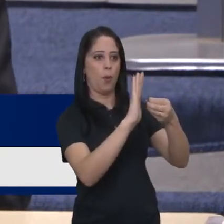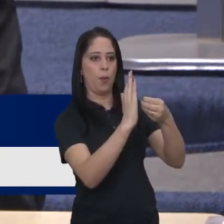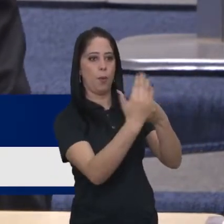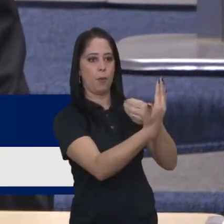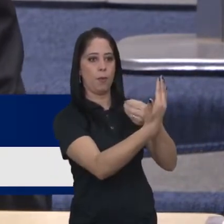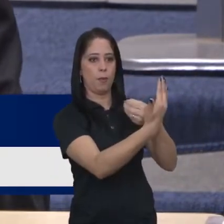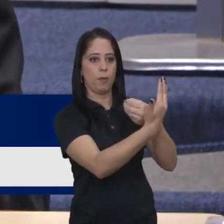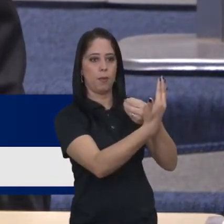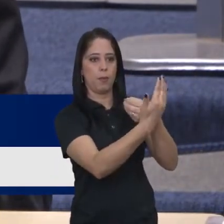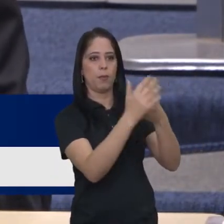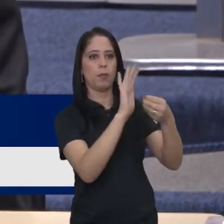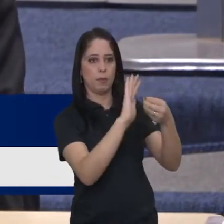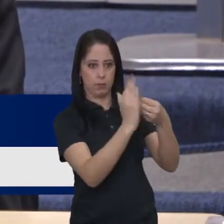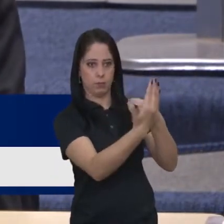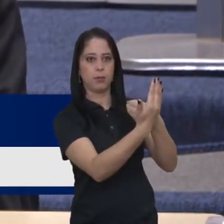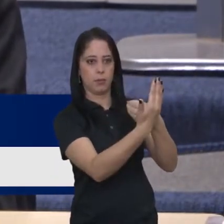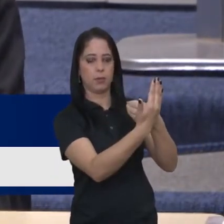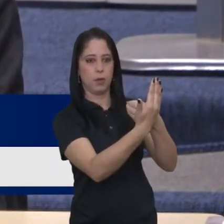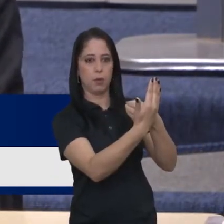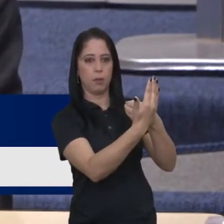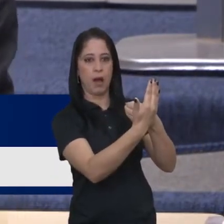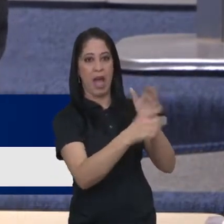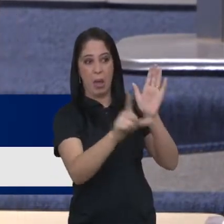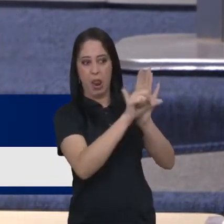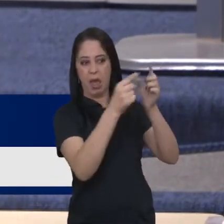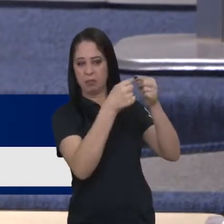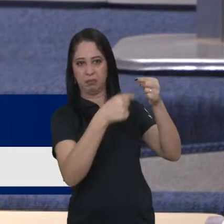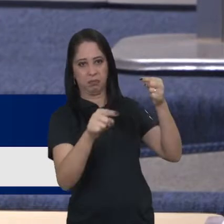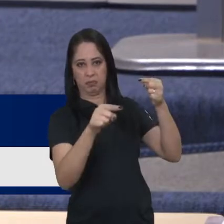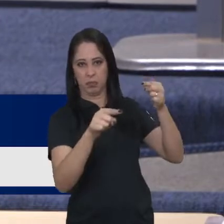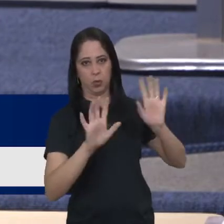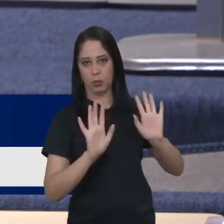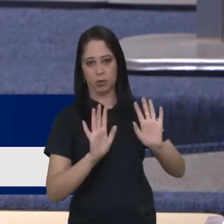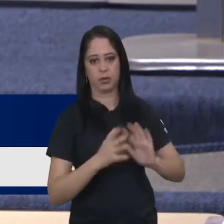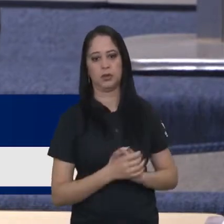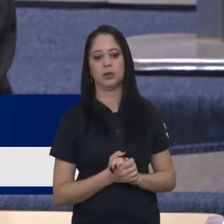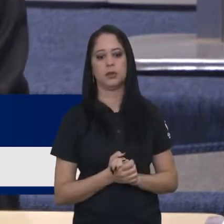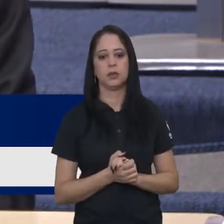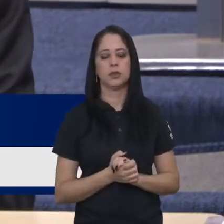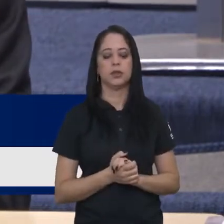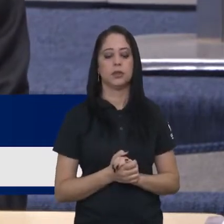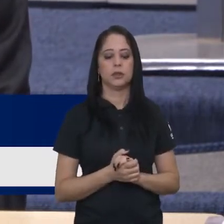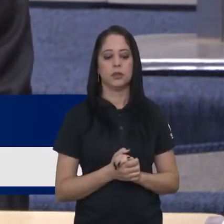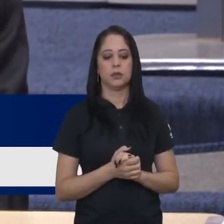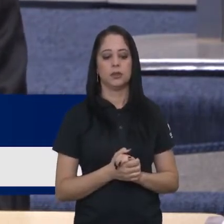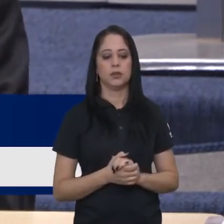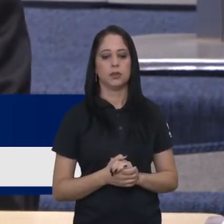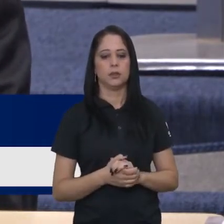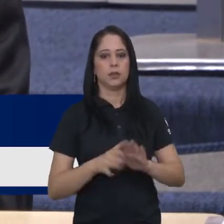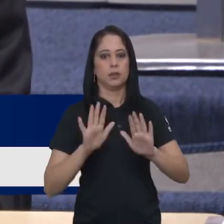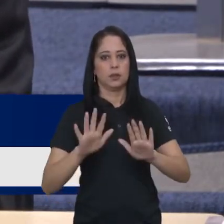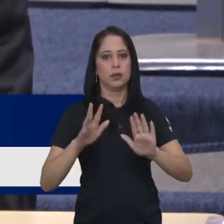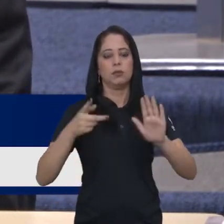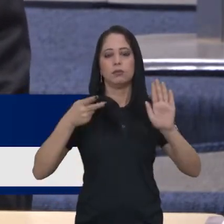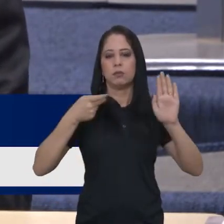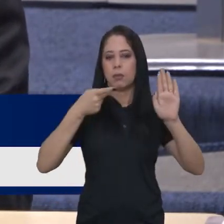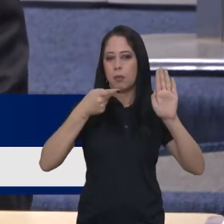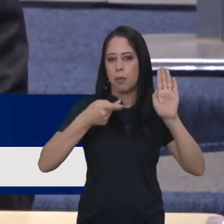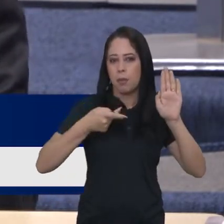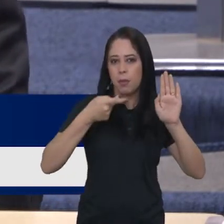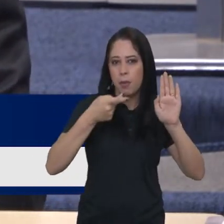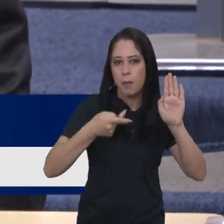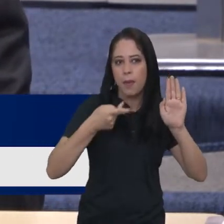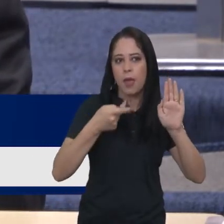compra lá chega com documentos com os nomes mais variados na defensoria. Parte ideal, promessa de